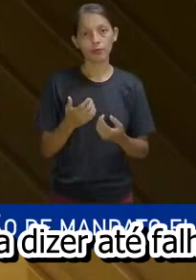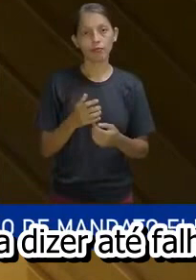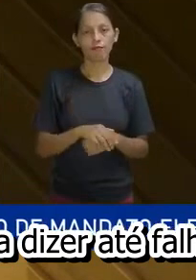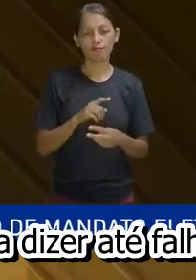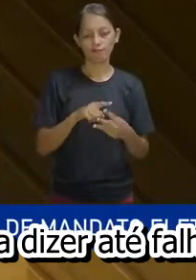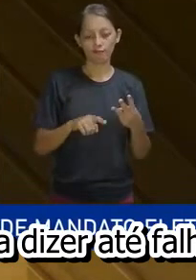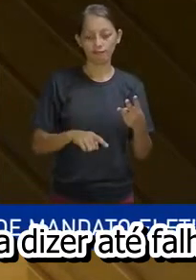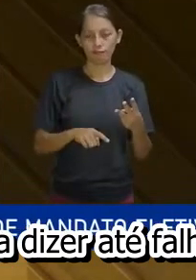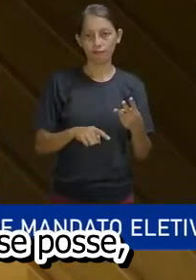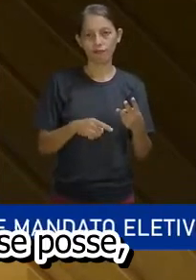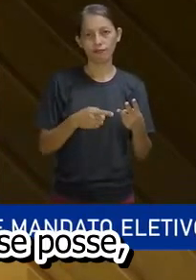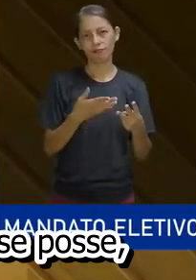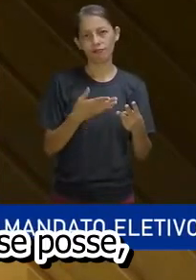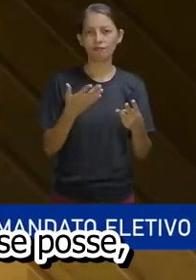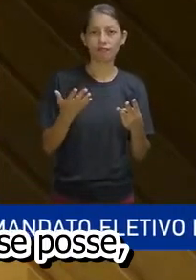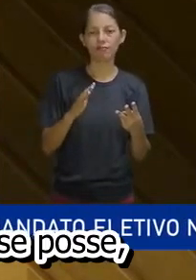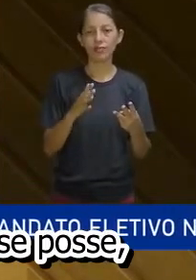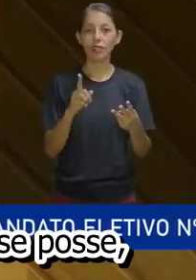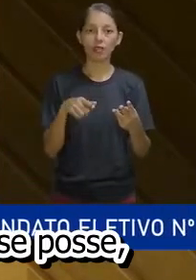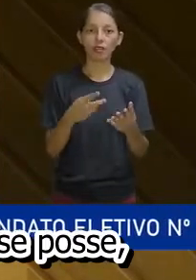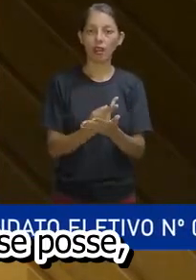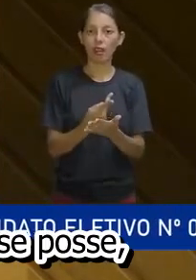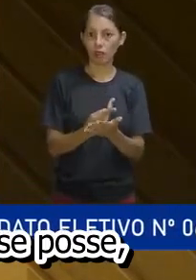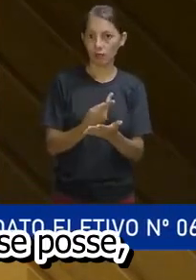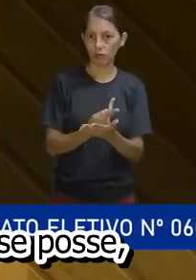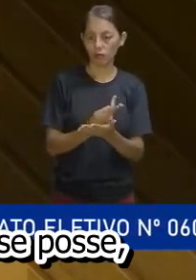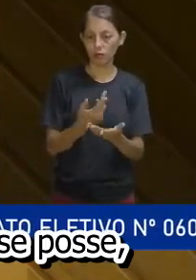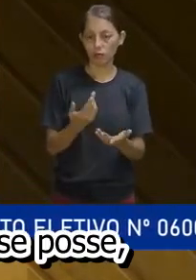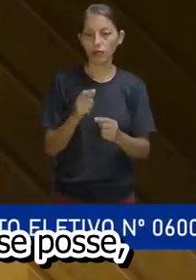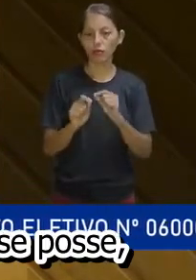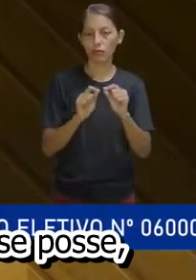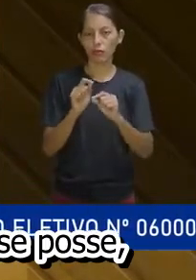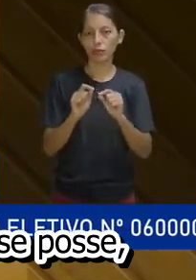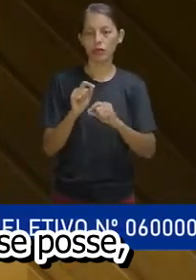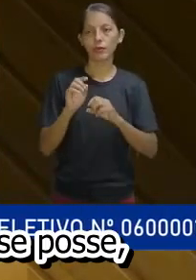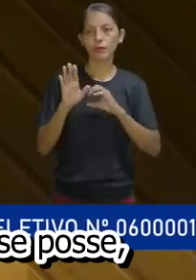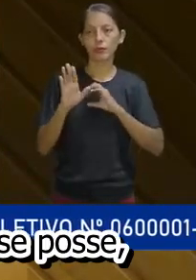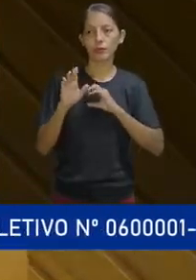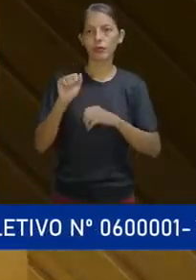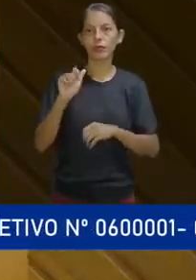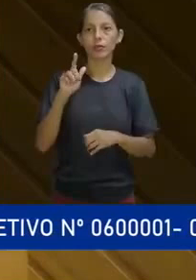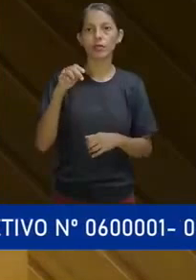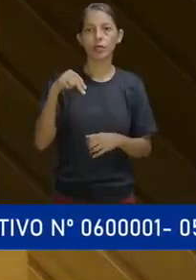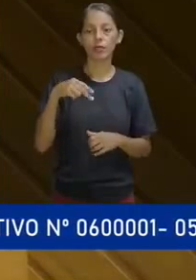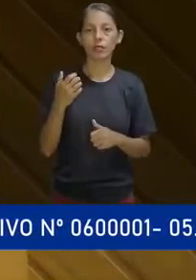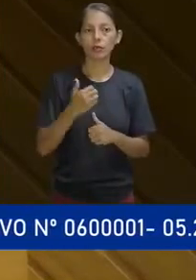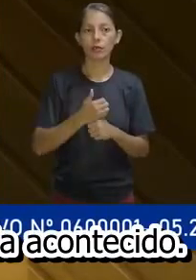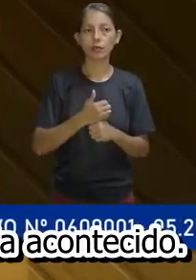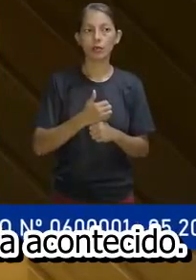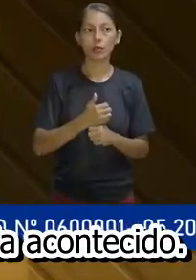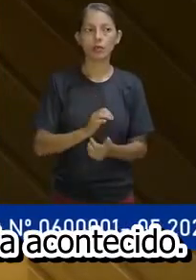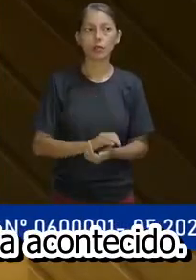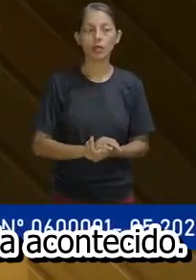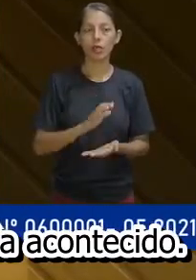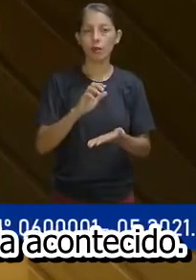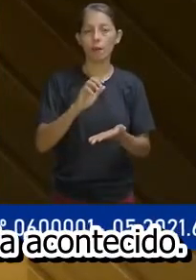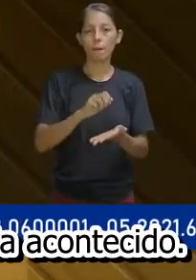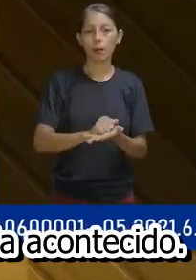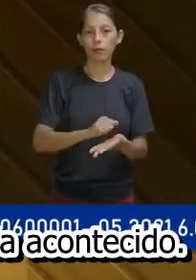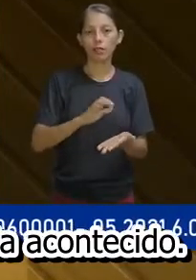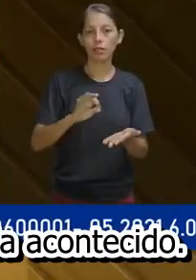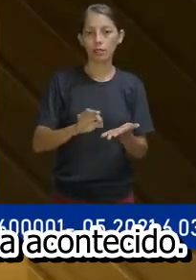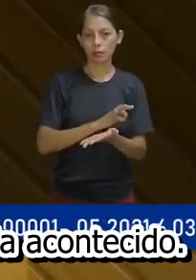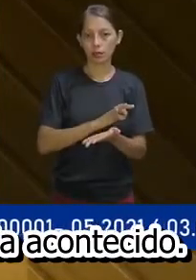falhas, foram essenciais para que o senhor Alan Patrick tomasse posse. Que se apenas uma